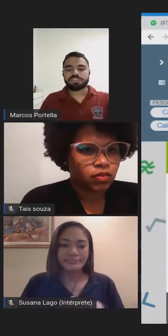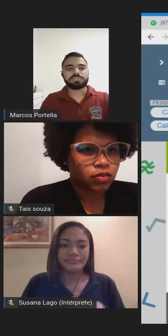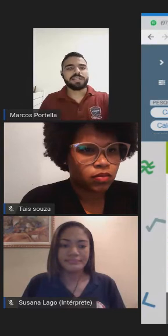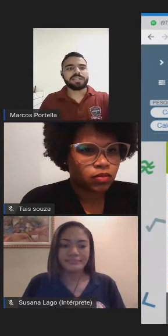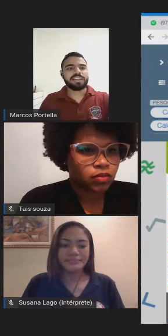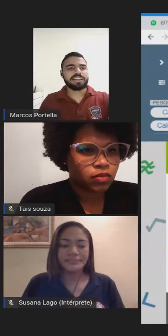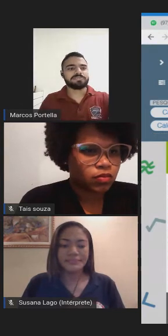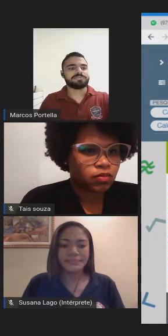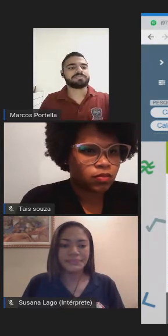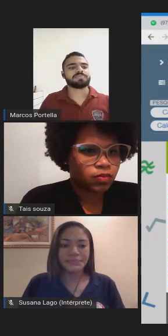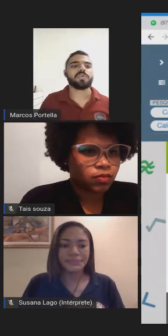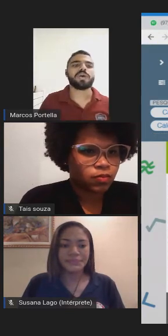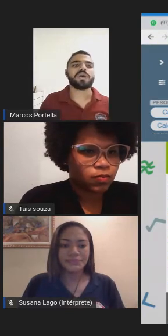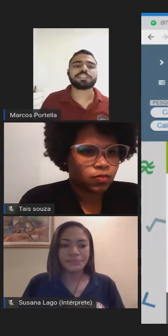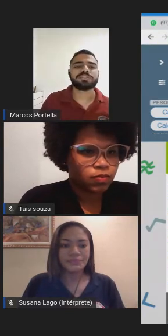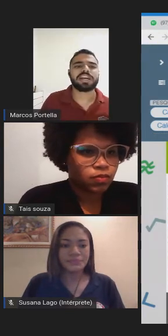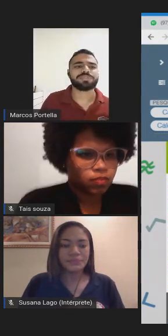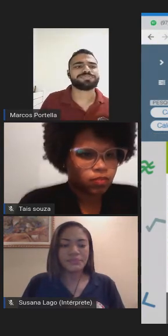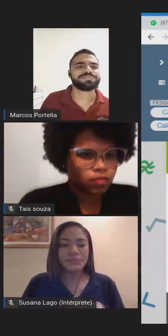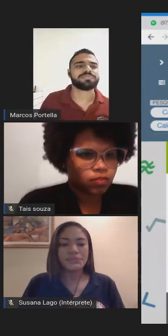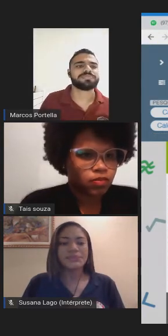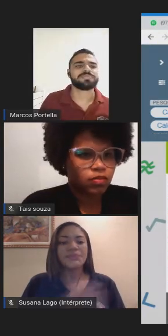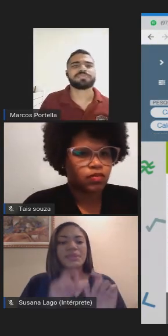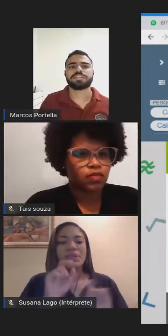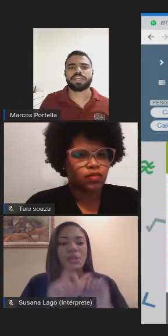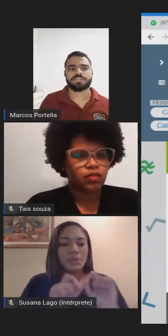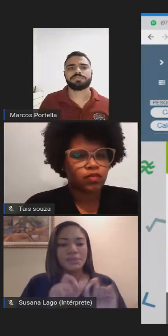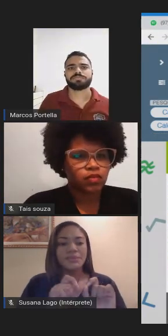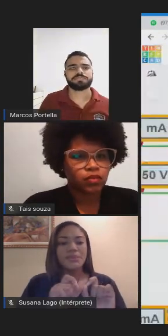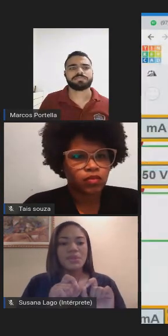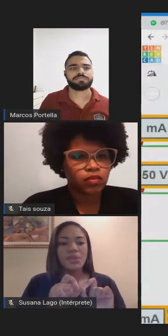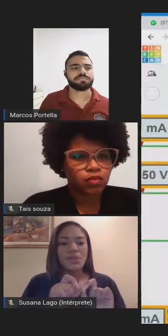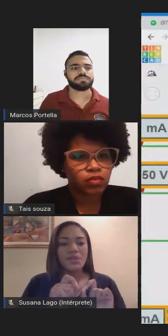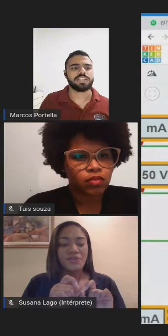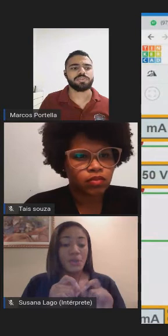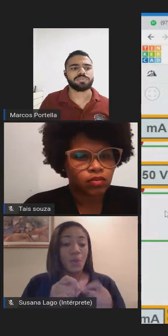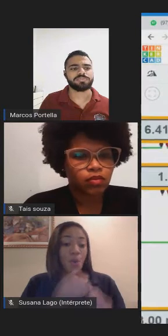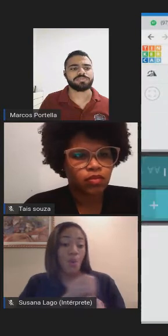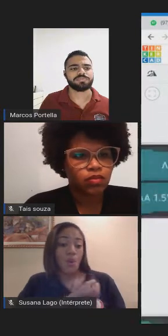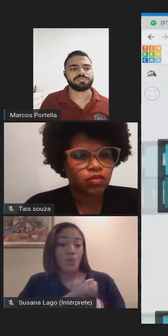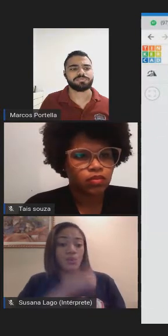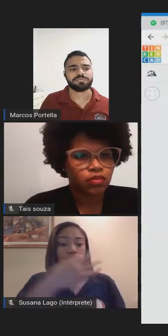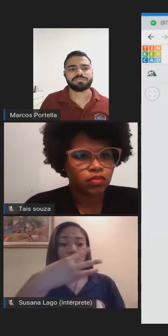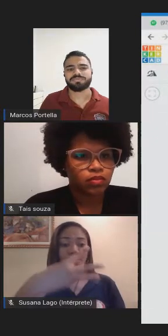É só vocês pegarem. Qual a tensão geral? 3 volts.